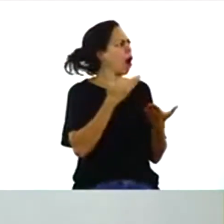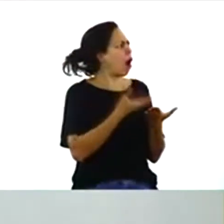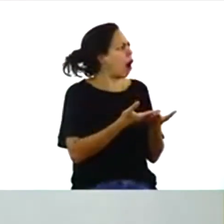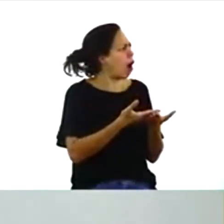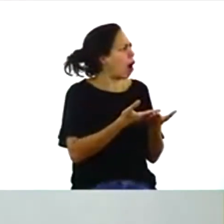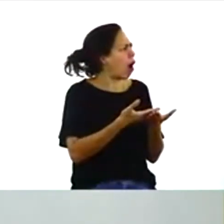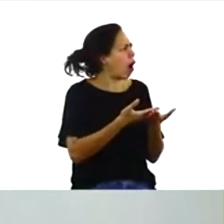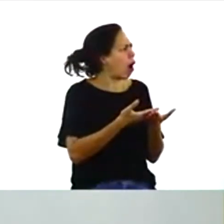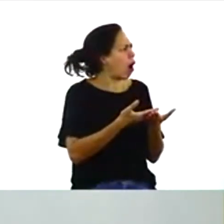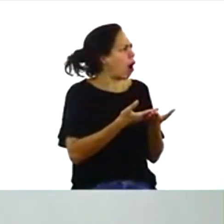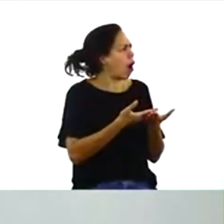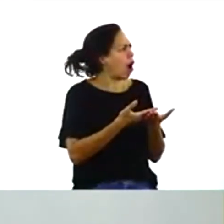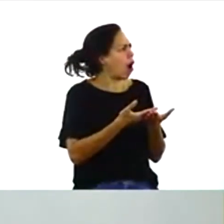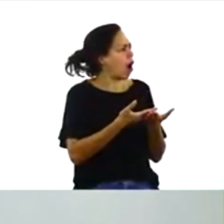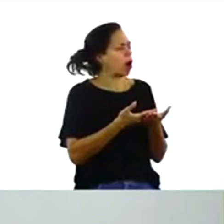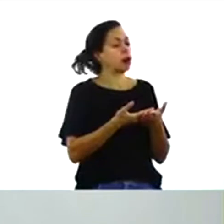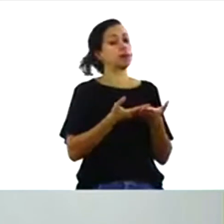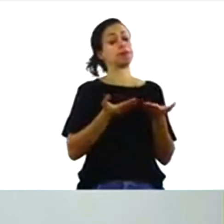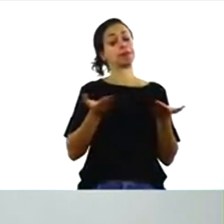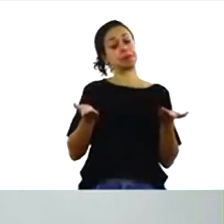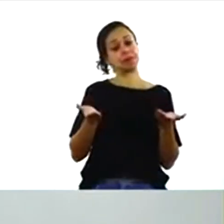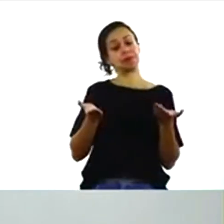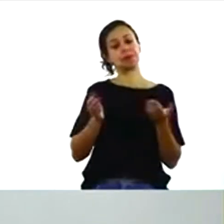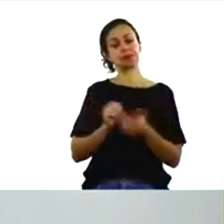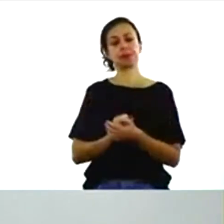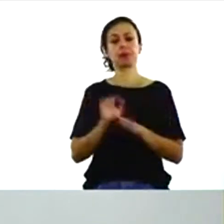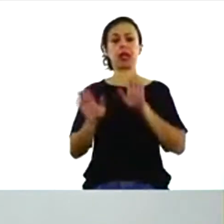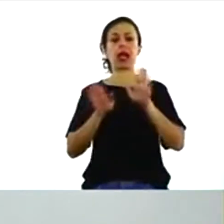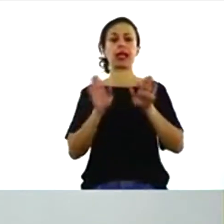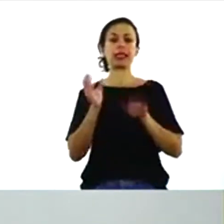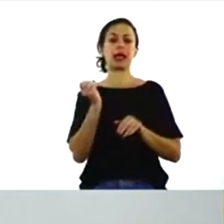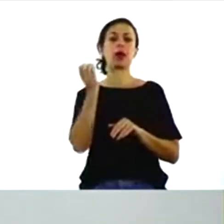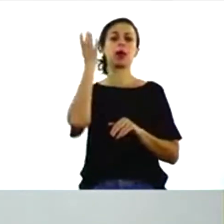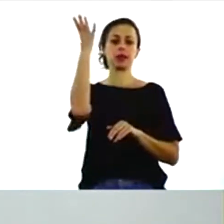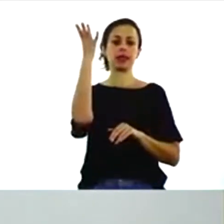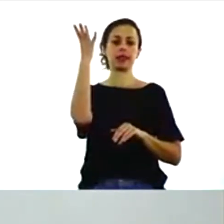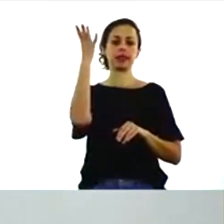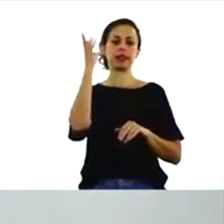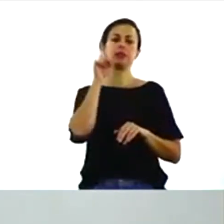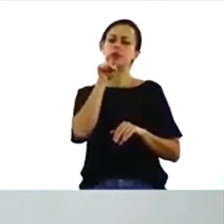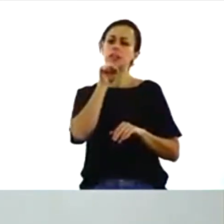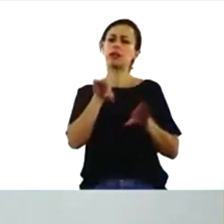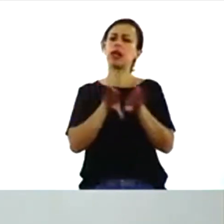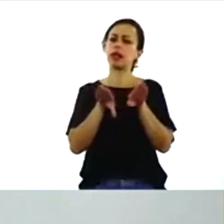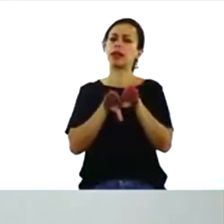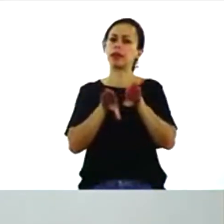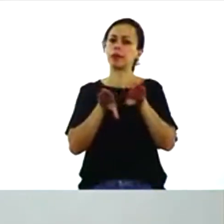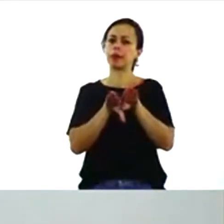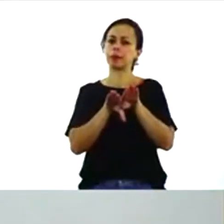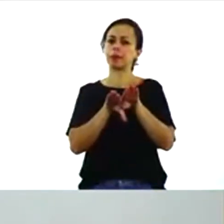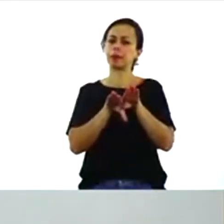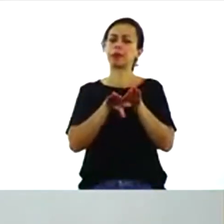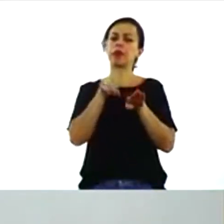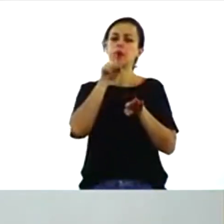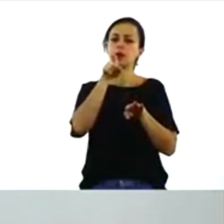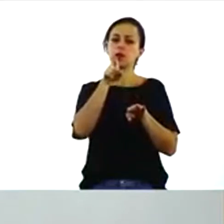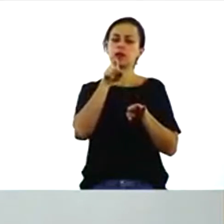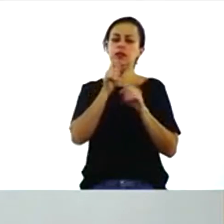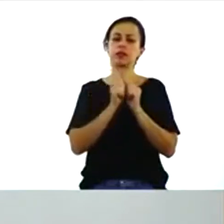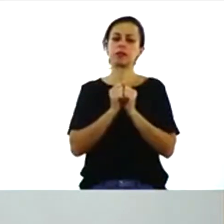resolver uma situação, tinha recursos que você